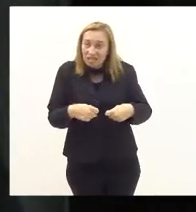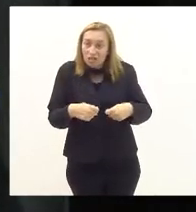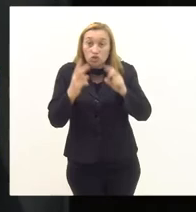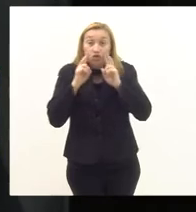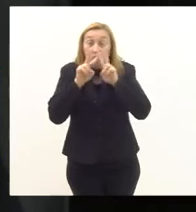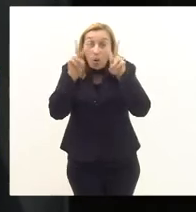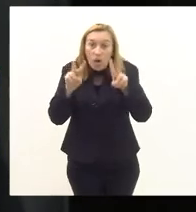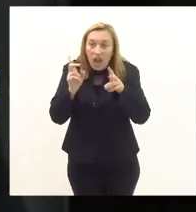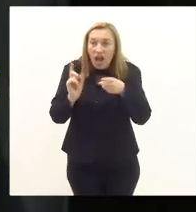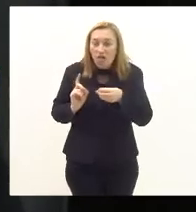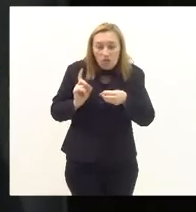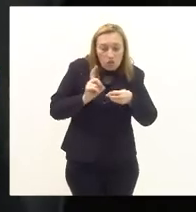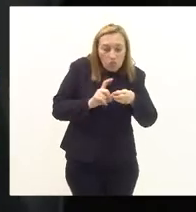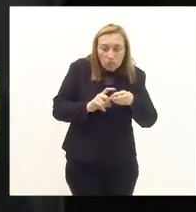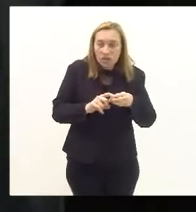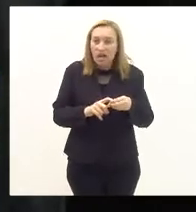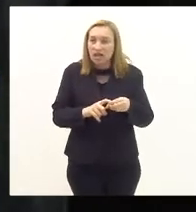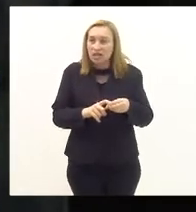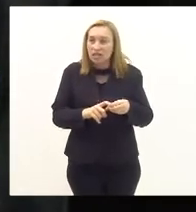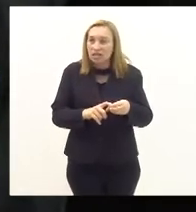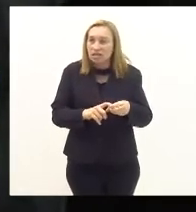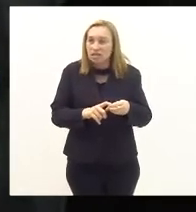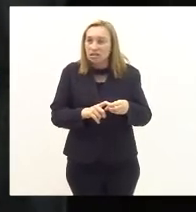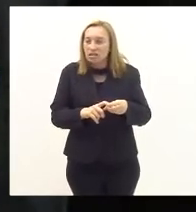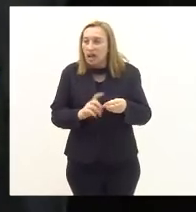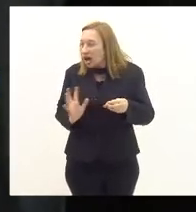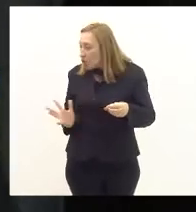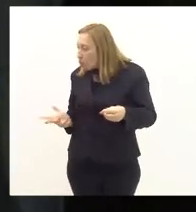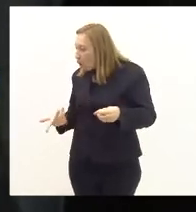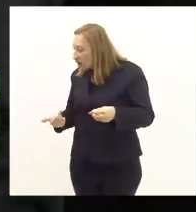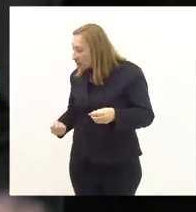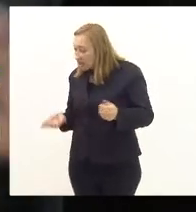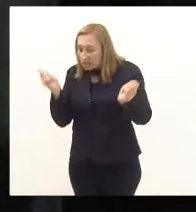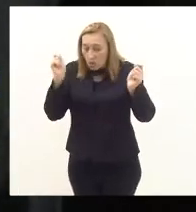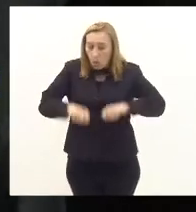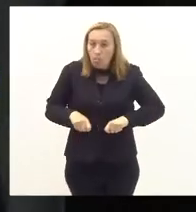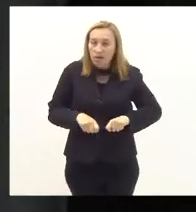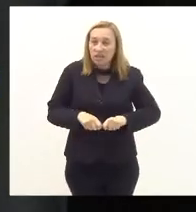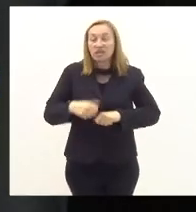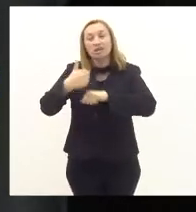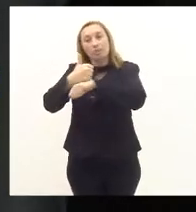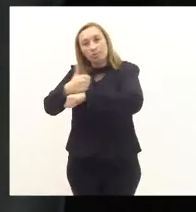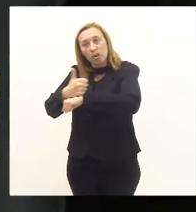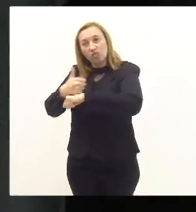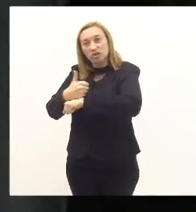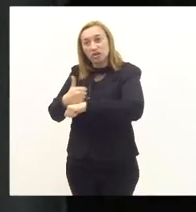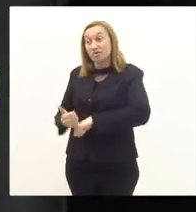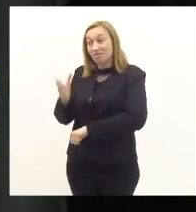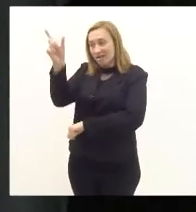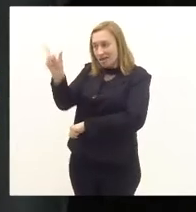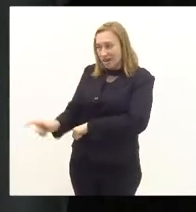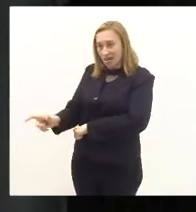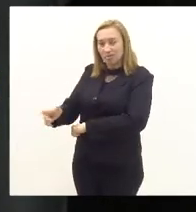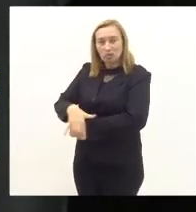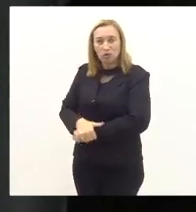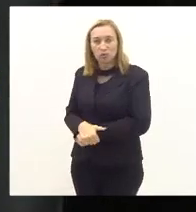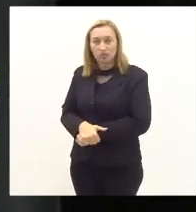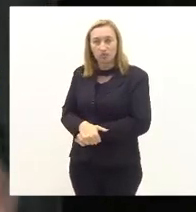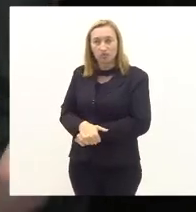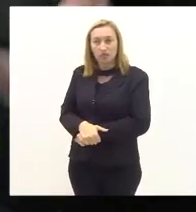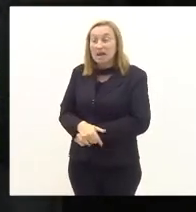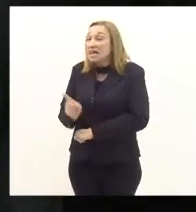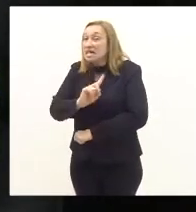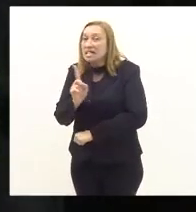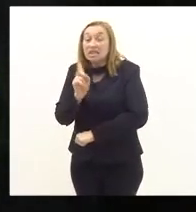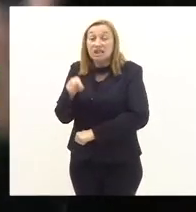olhar voltado apenas para as habilidades e competências profissionais daquele candidato, tá, e